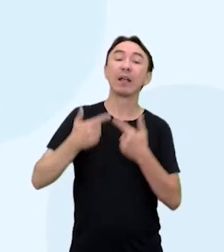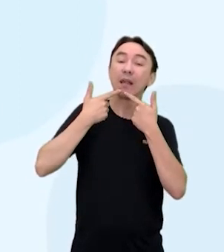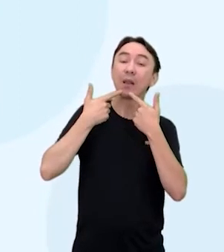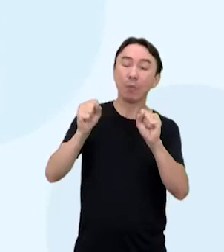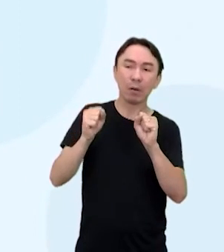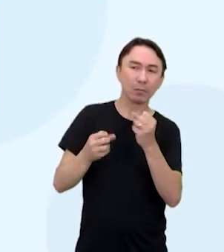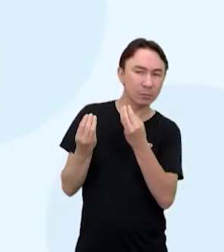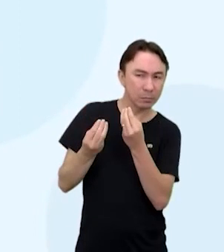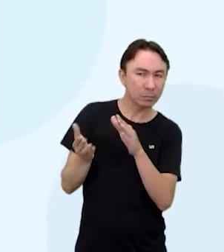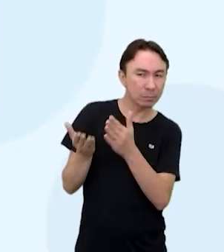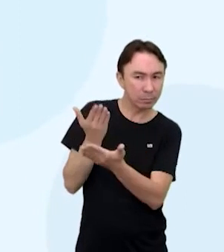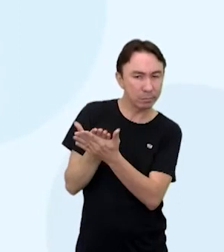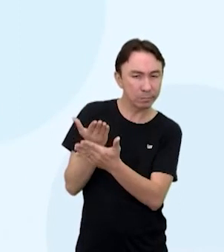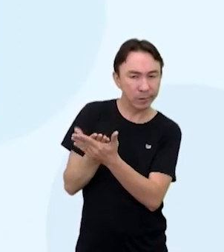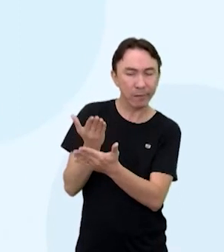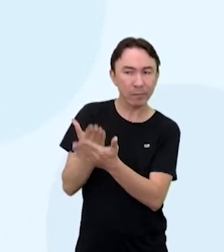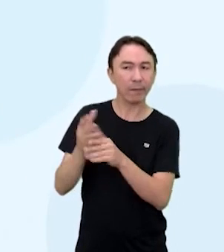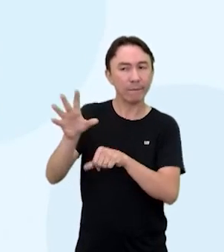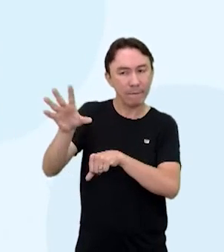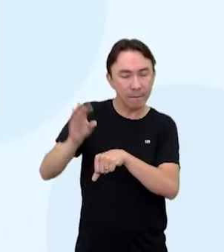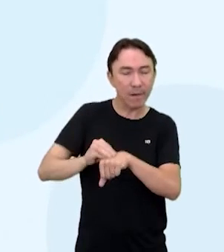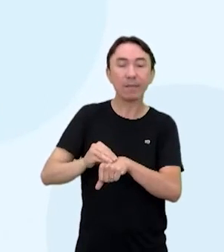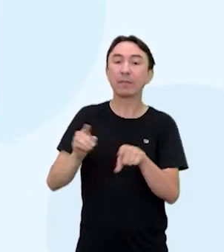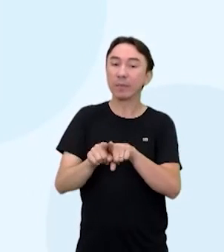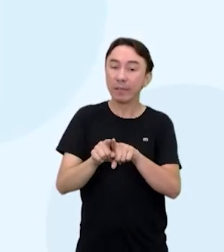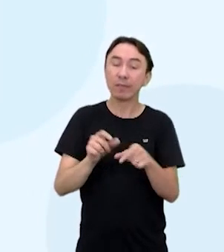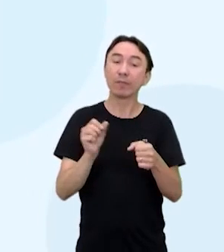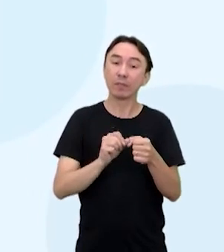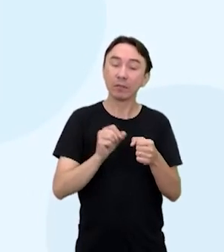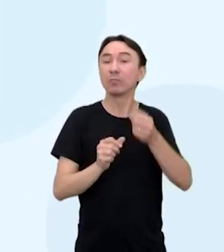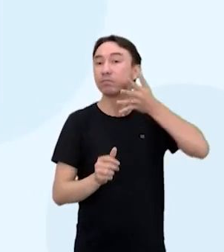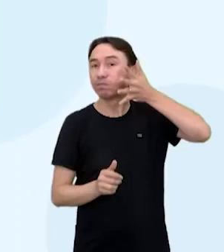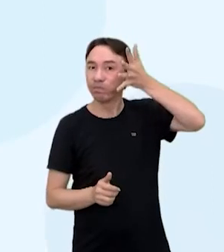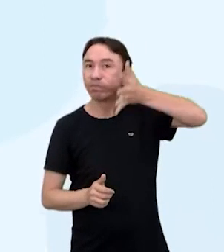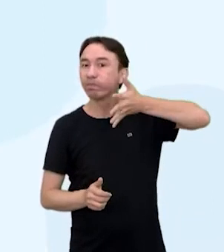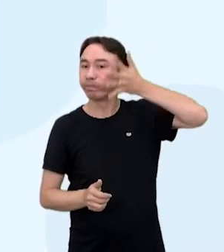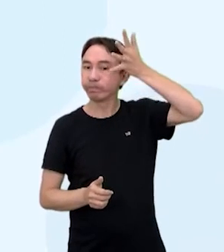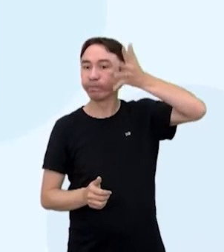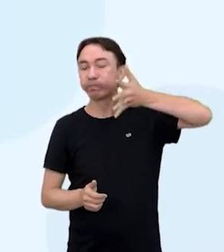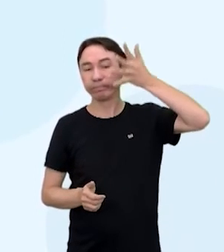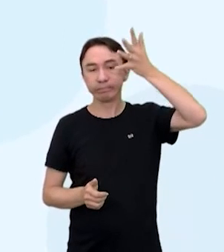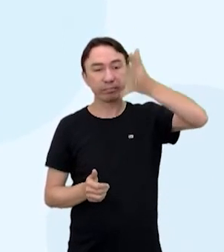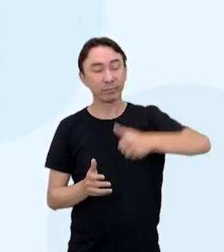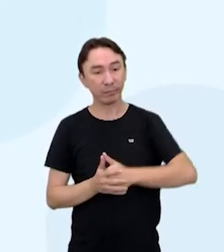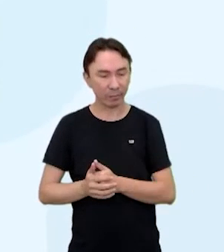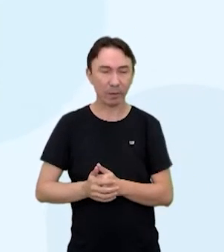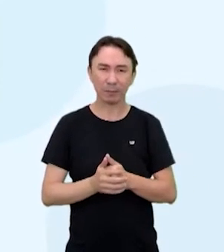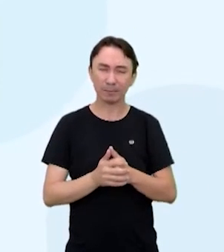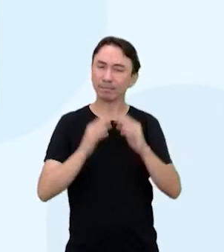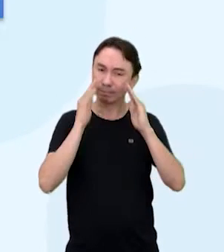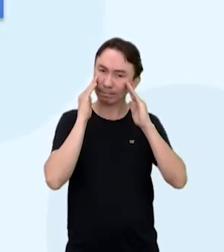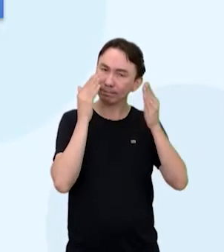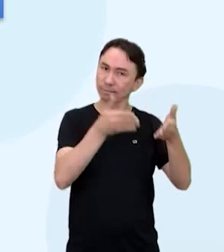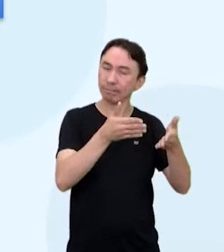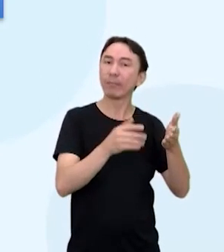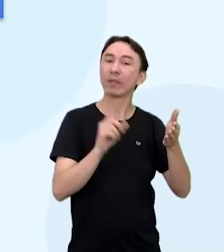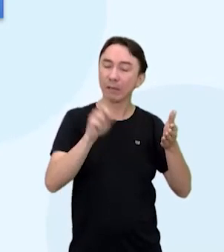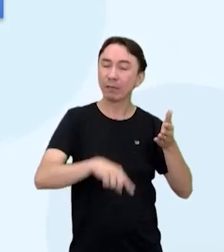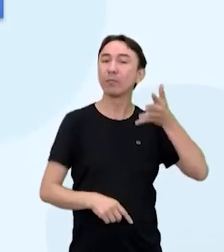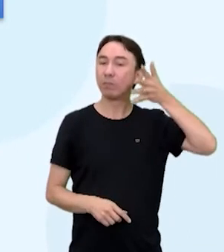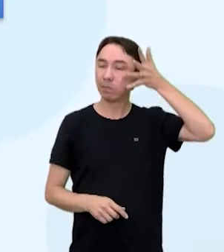produzir discurso. Então, obviamente, aqui o nosso objeto central aqui seriam os